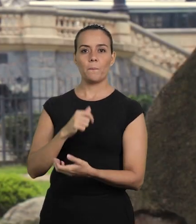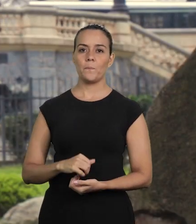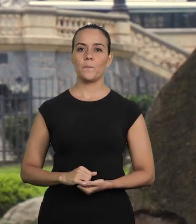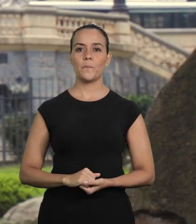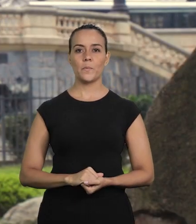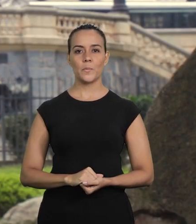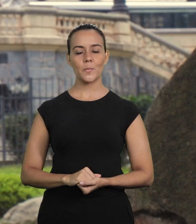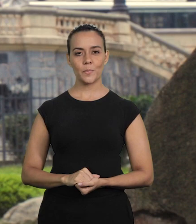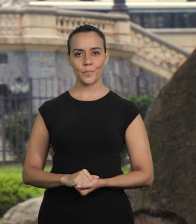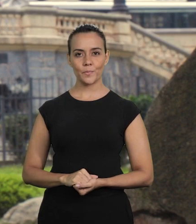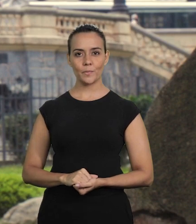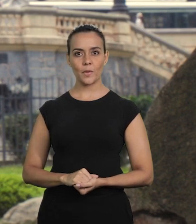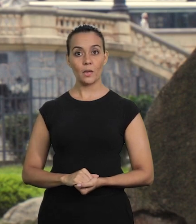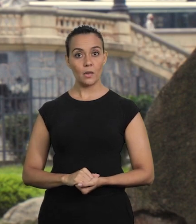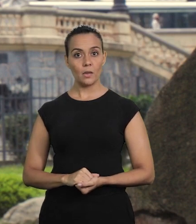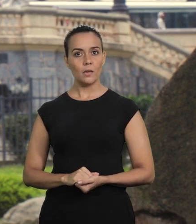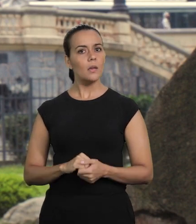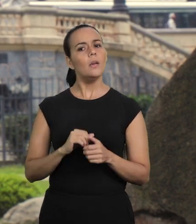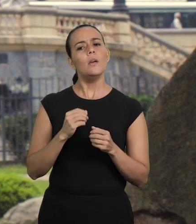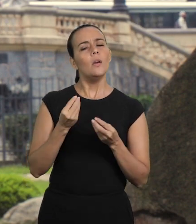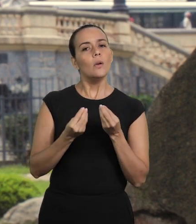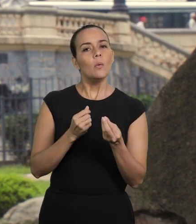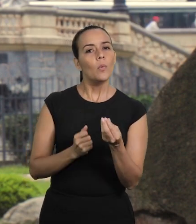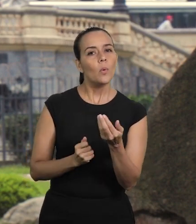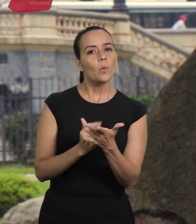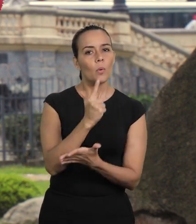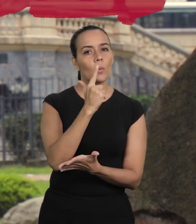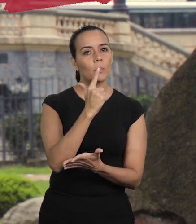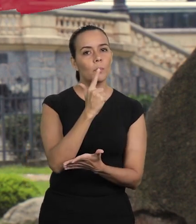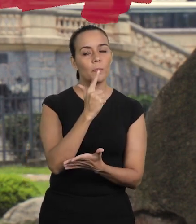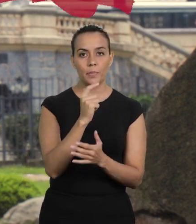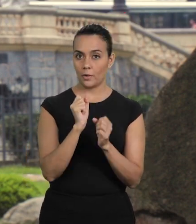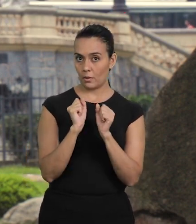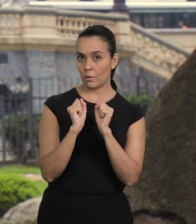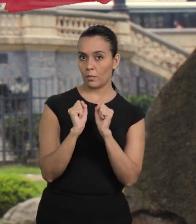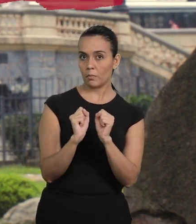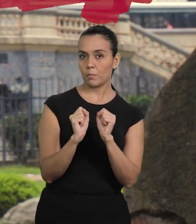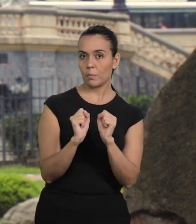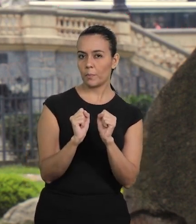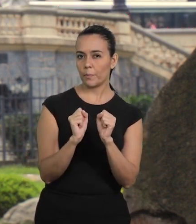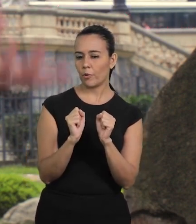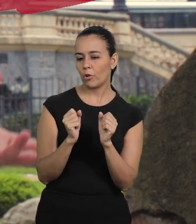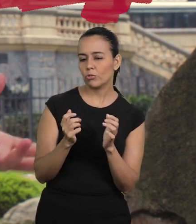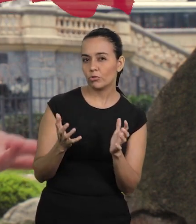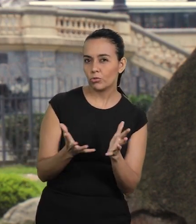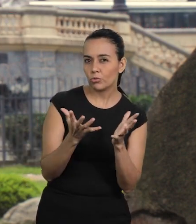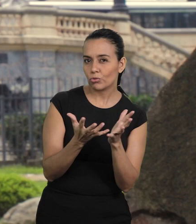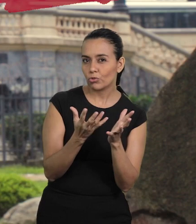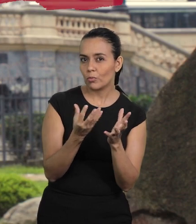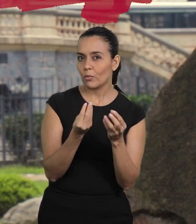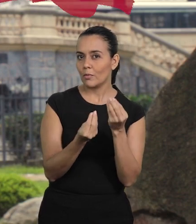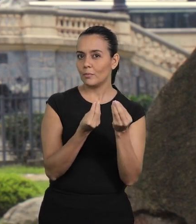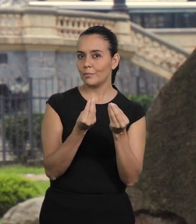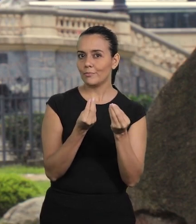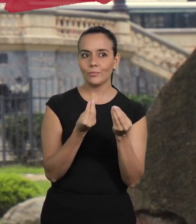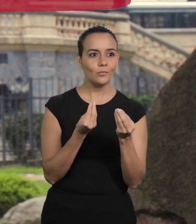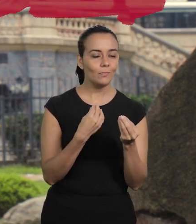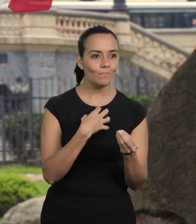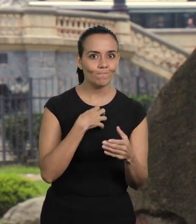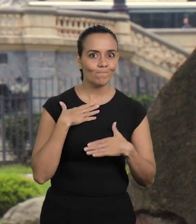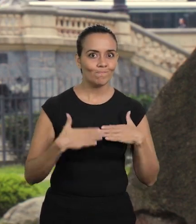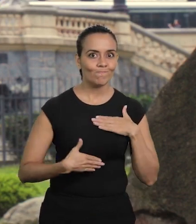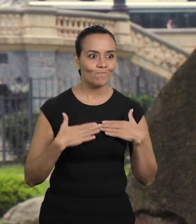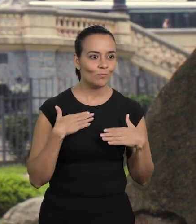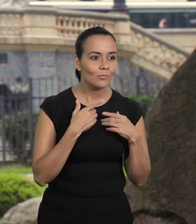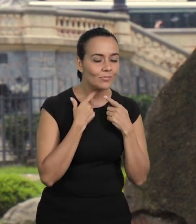O consumo ele pode ser estimulado tanto por coisas que são necessárias do ponto de vista até mesmo fisiológico, como do